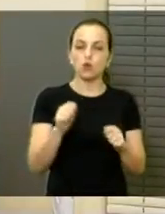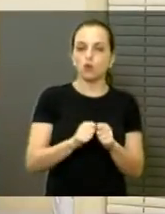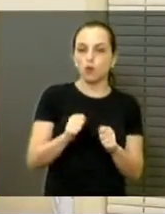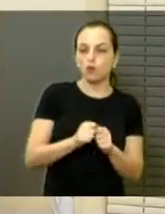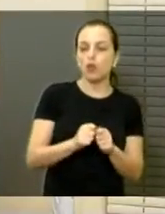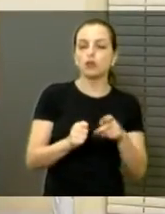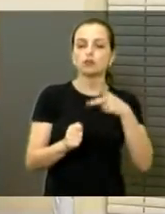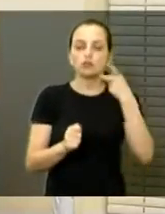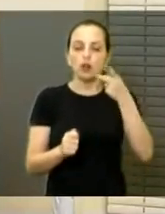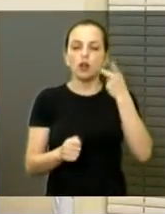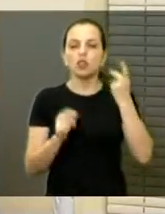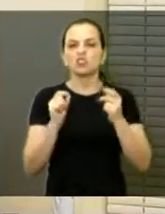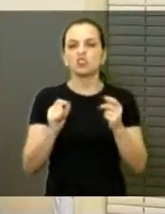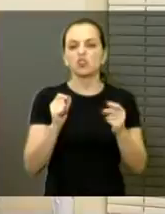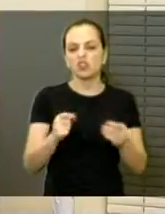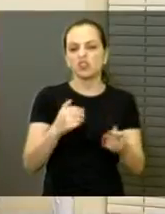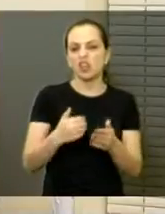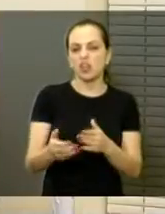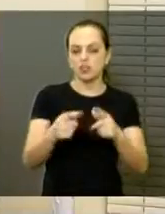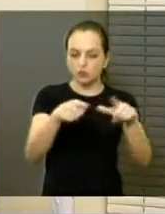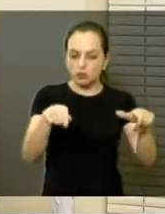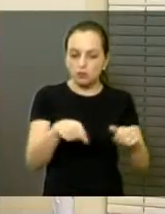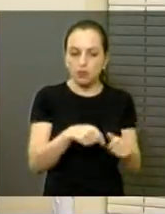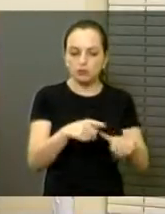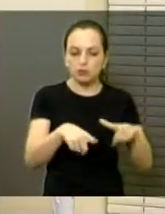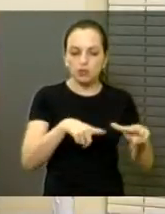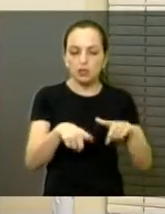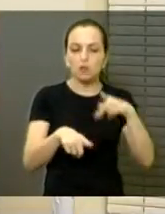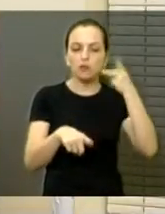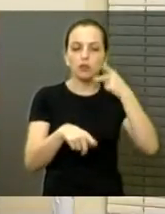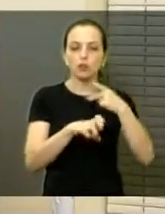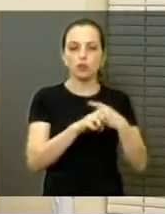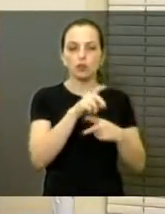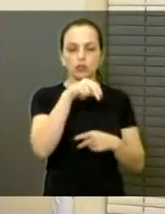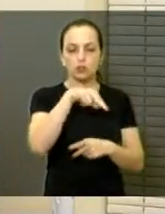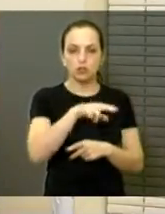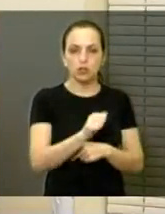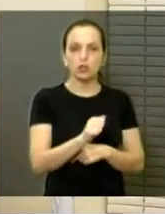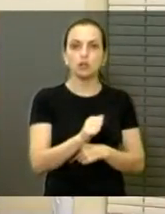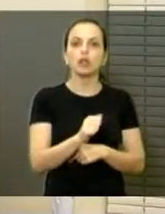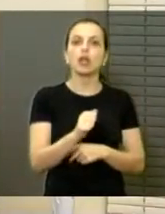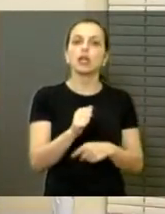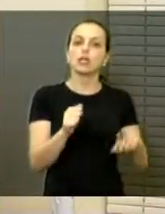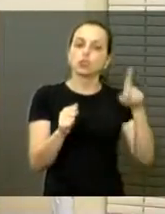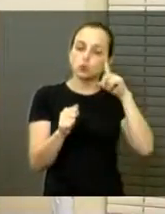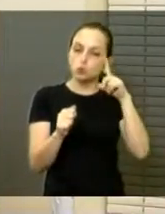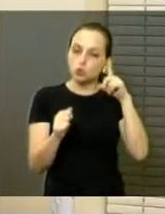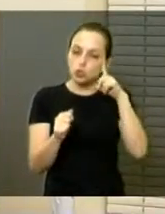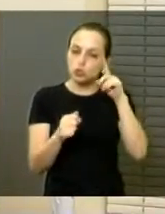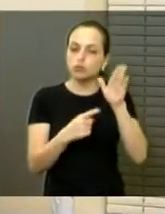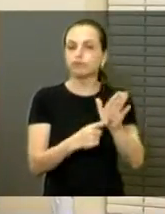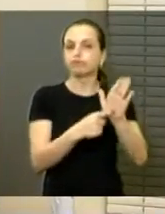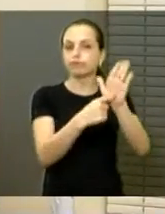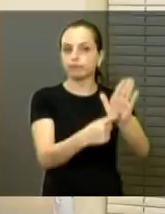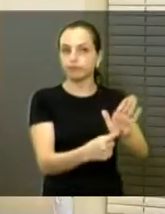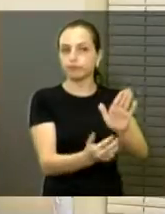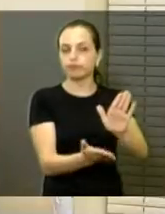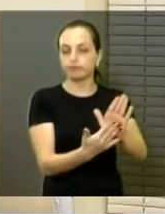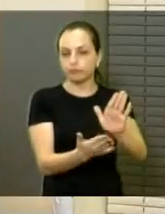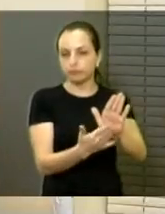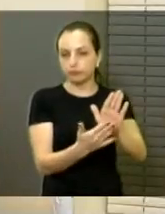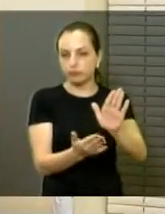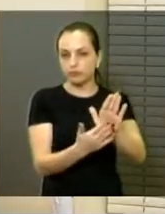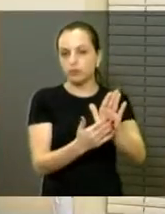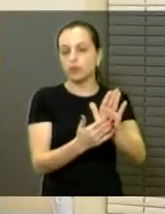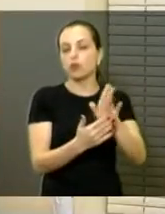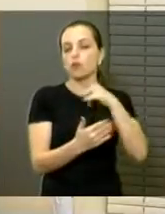que saiu do gabinete da vereadora Edna Martins, que na data que foi colocado aí,